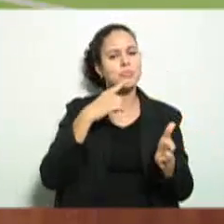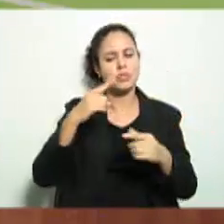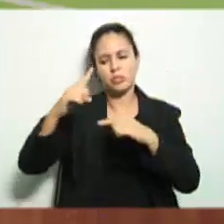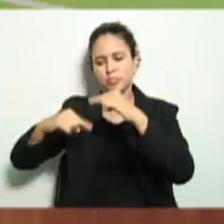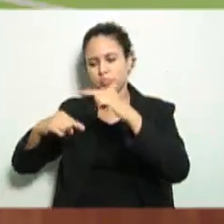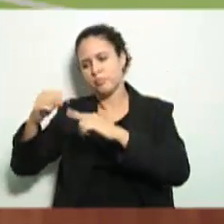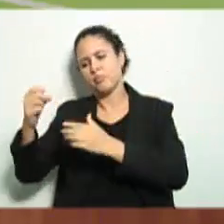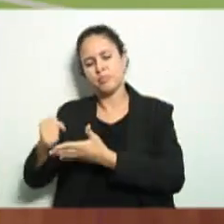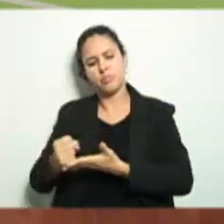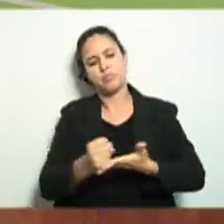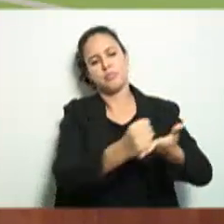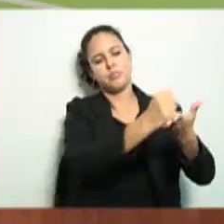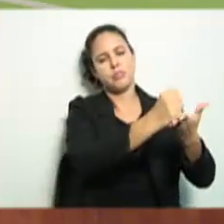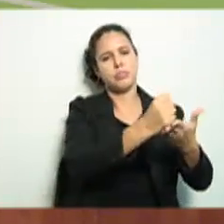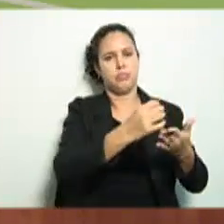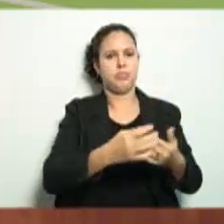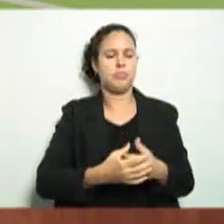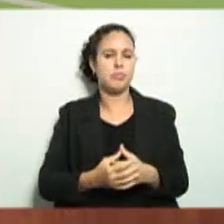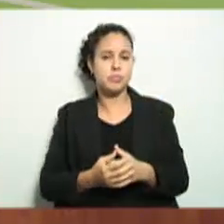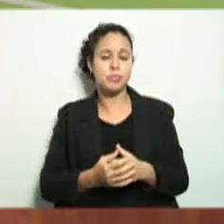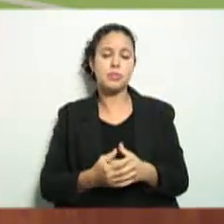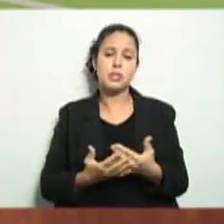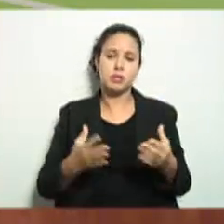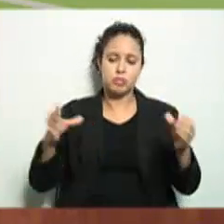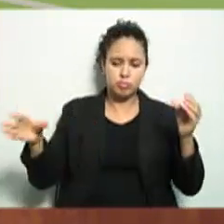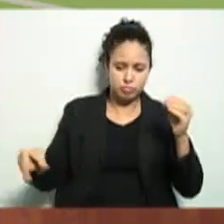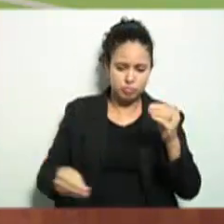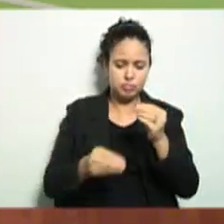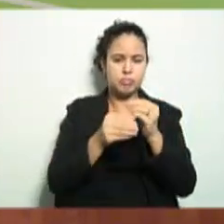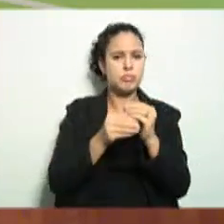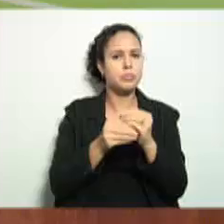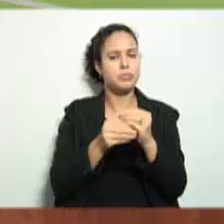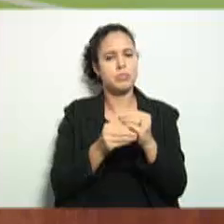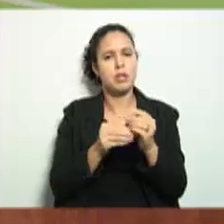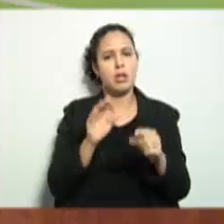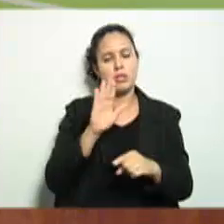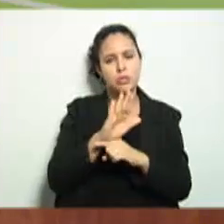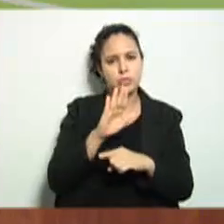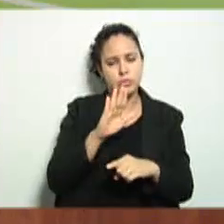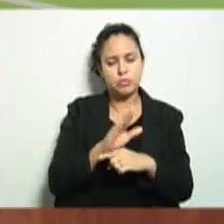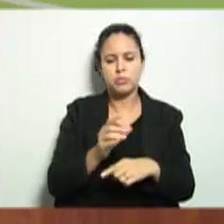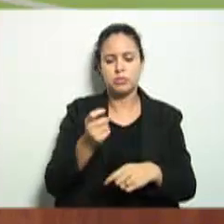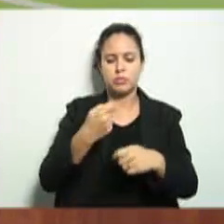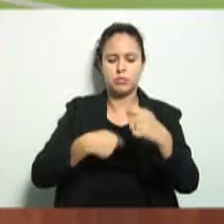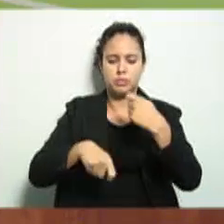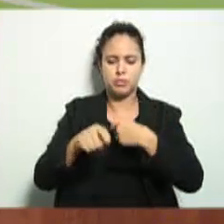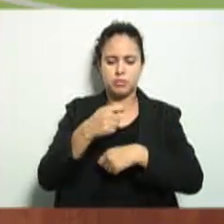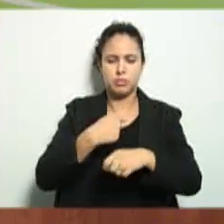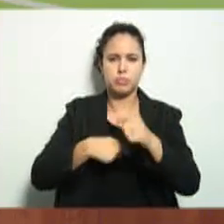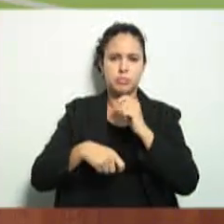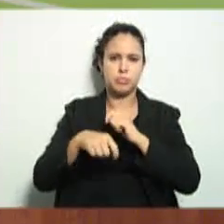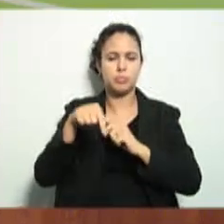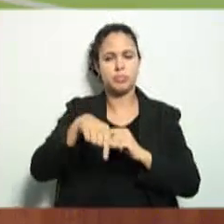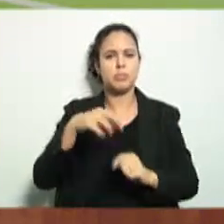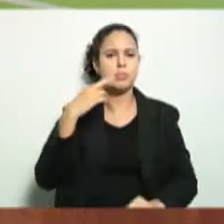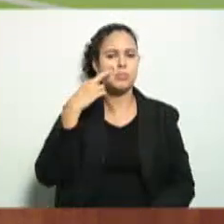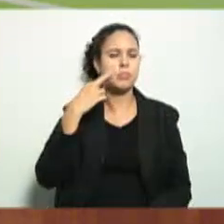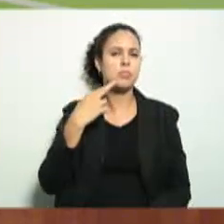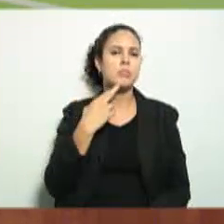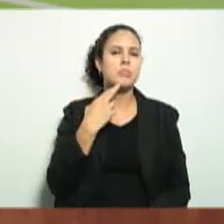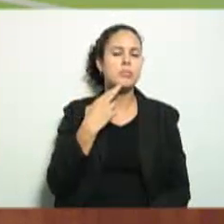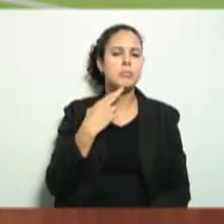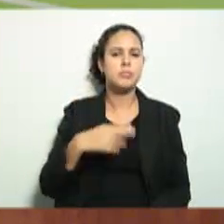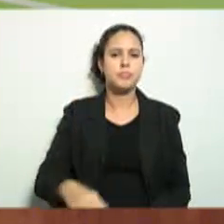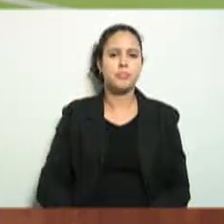que vão somados juntos auxiliar a economia do nosso estado. Aqui a gente trouxe